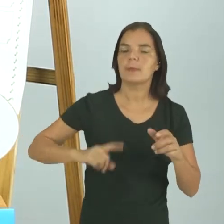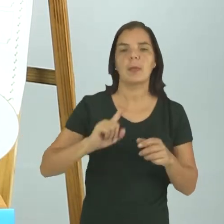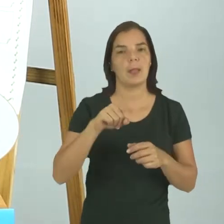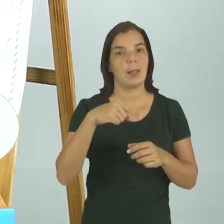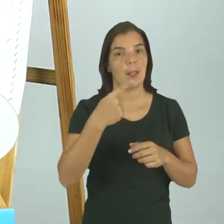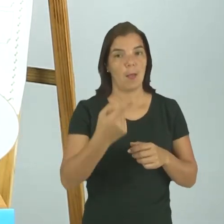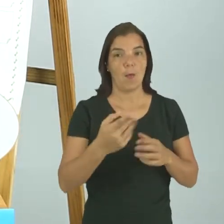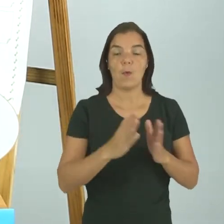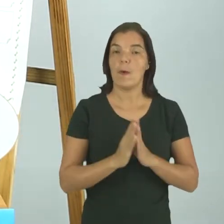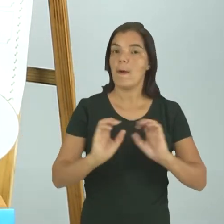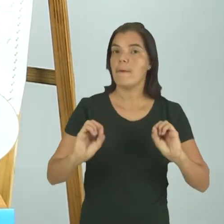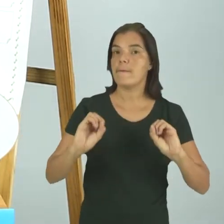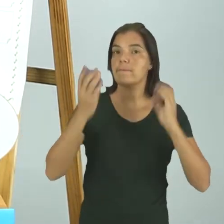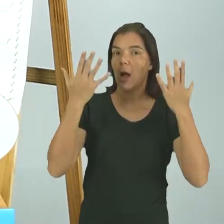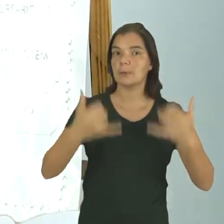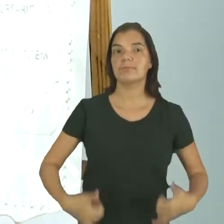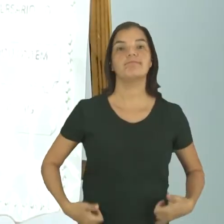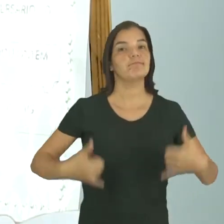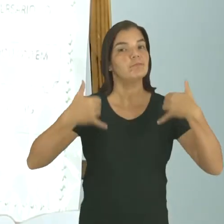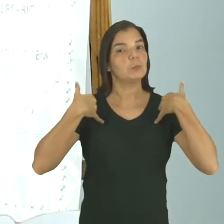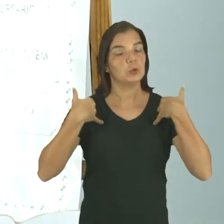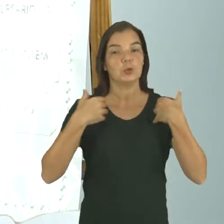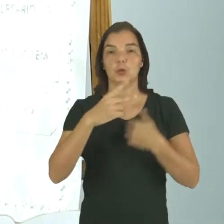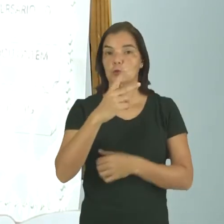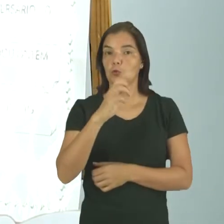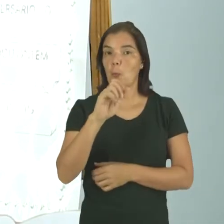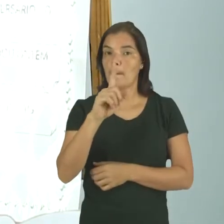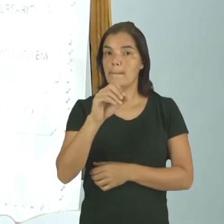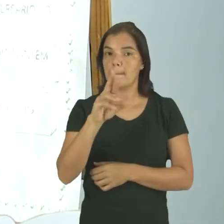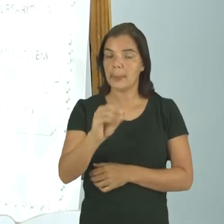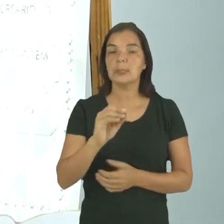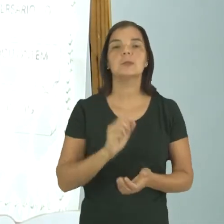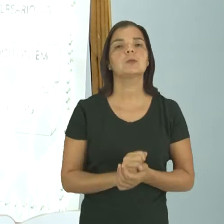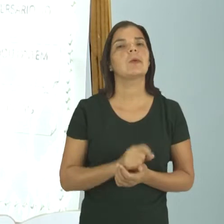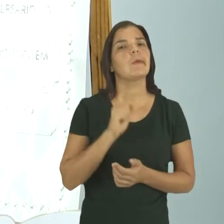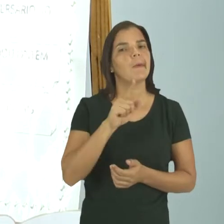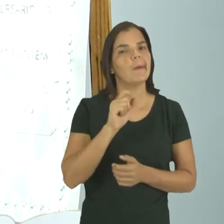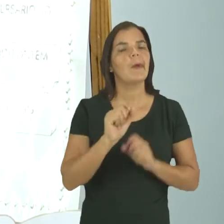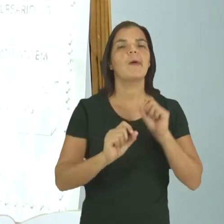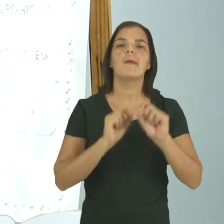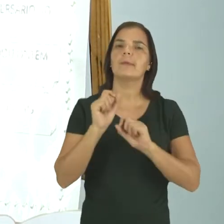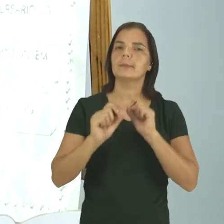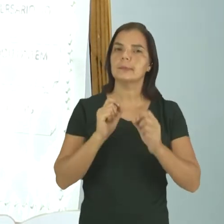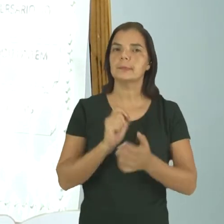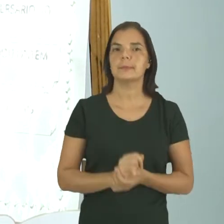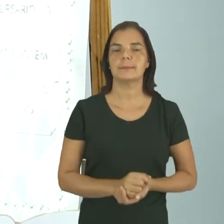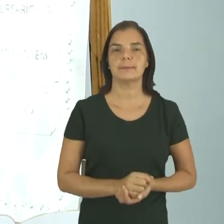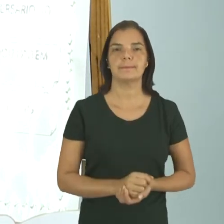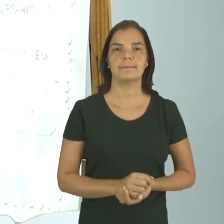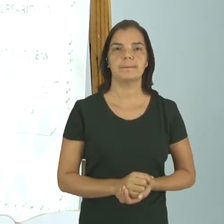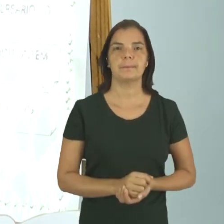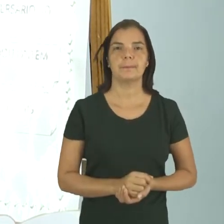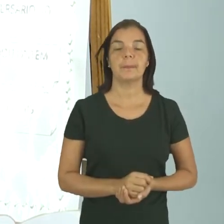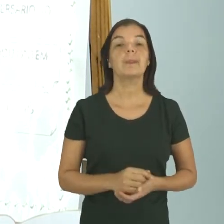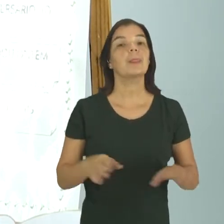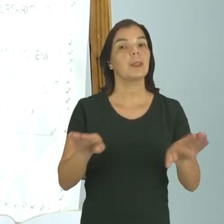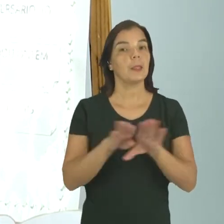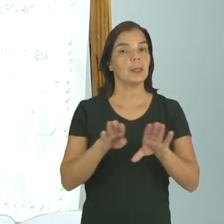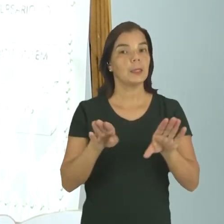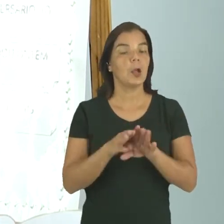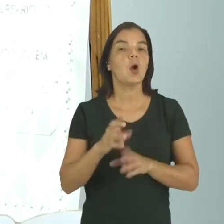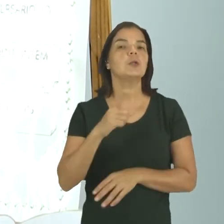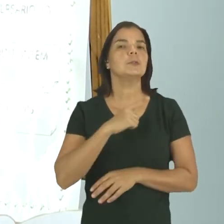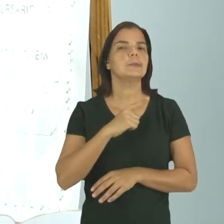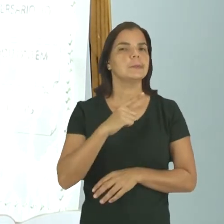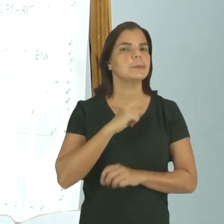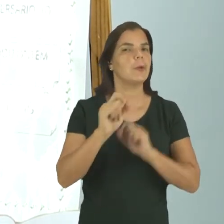depois dessa natação tem o aniversário do Pedro. Essa foi outra atividade de Cauê. Ele também teve